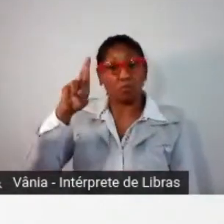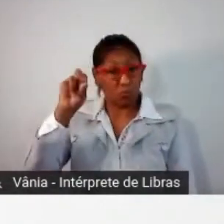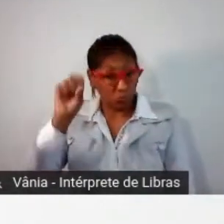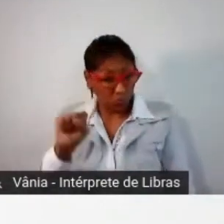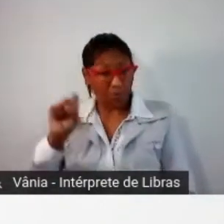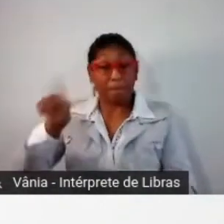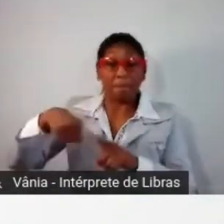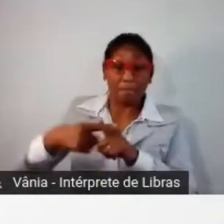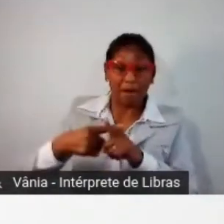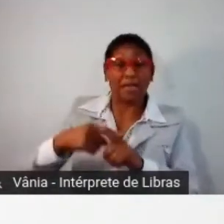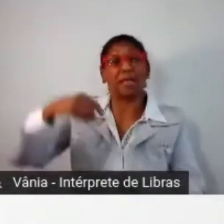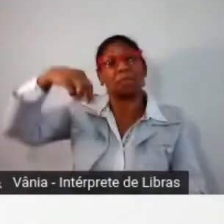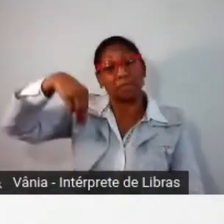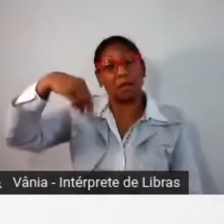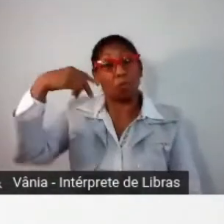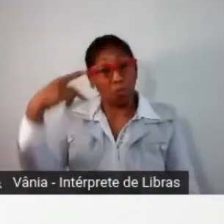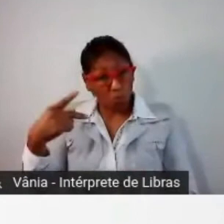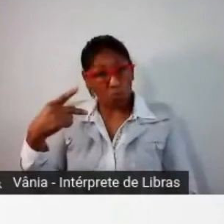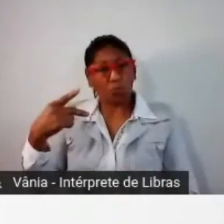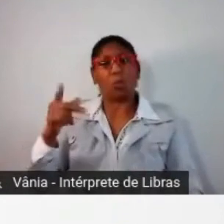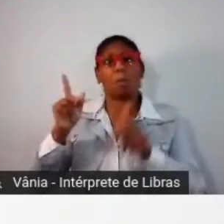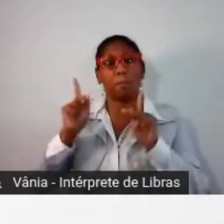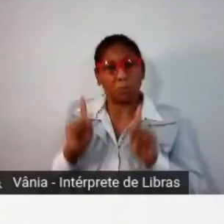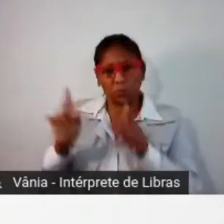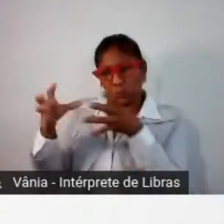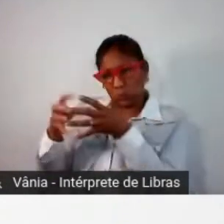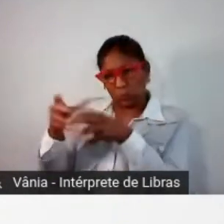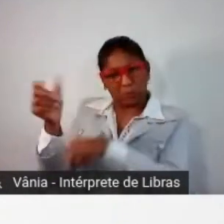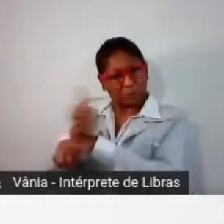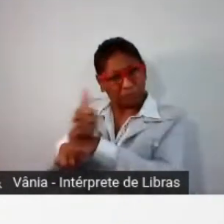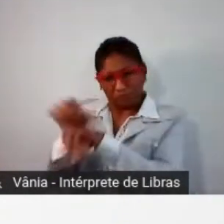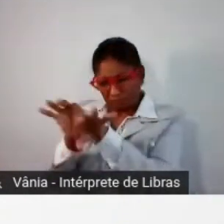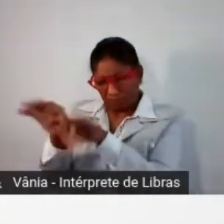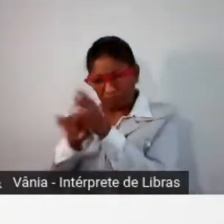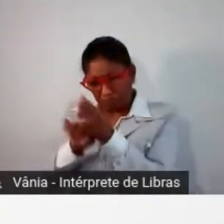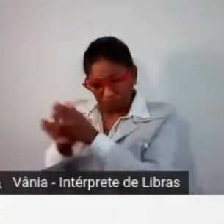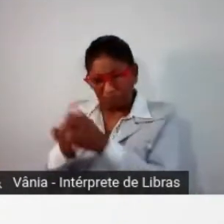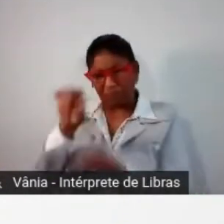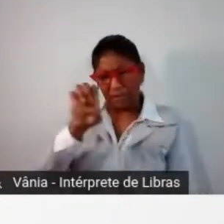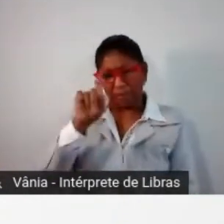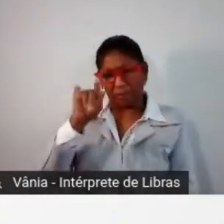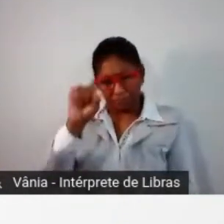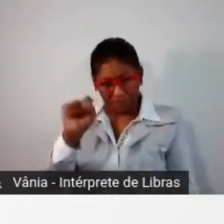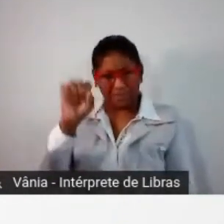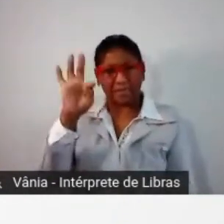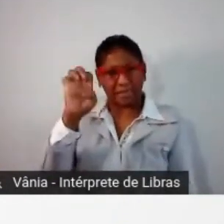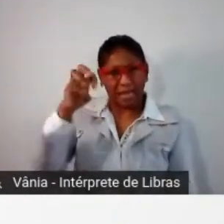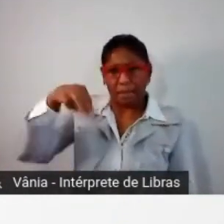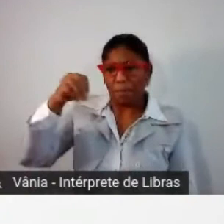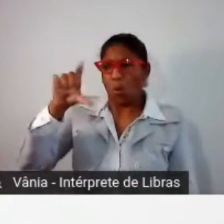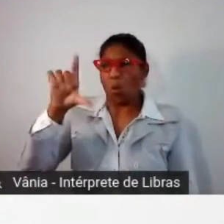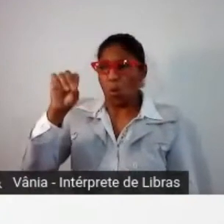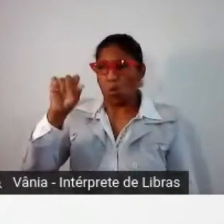a participação também de epidemiologistas. A gente fez um convite, inclusive, ao epidemiologista que coordenava as ações da